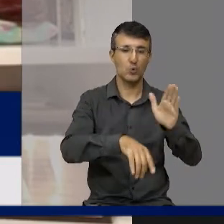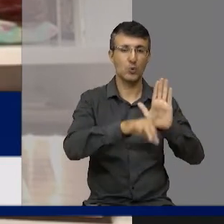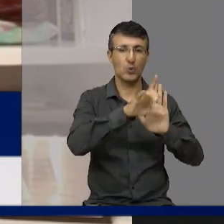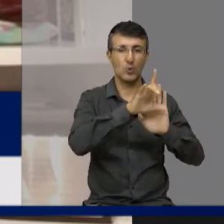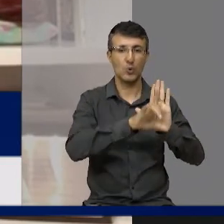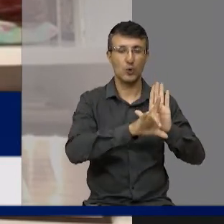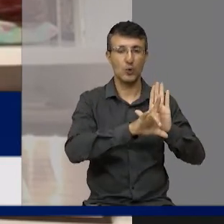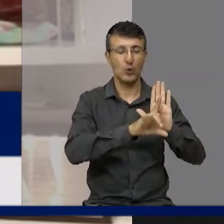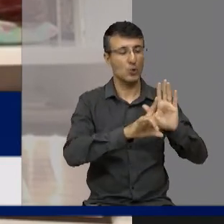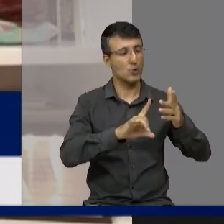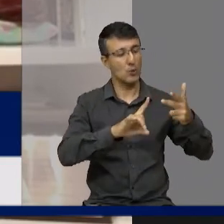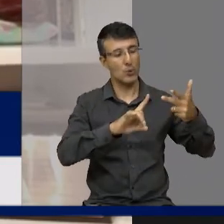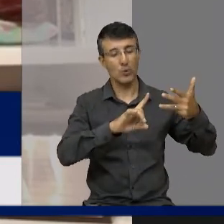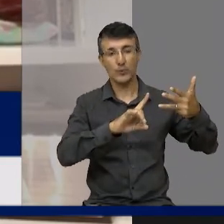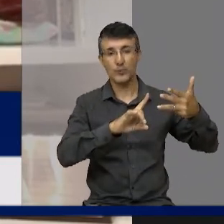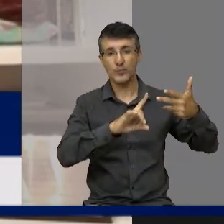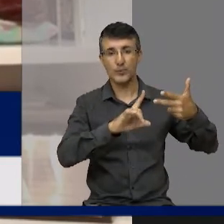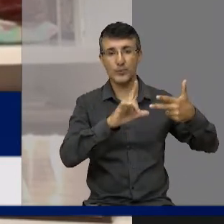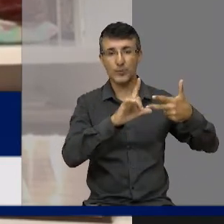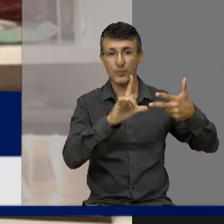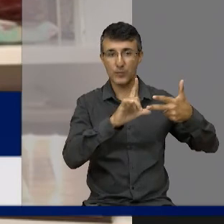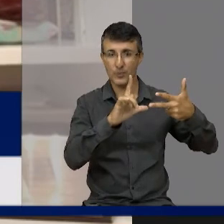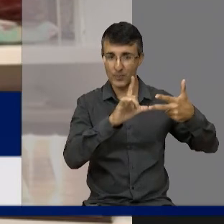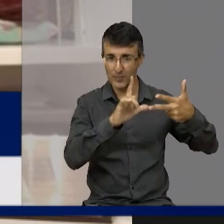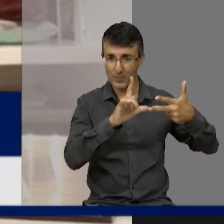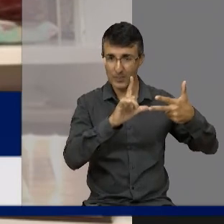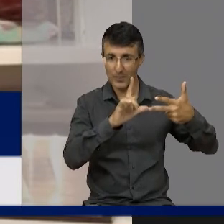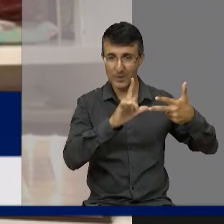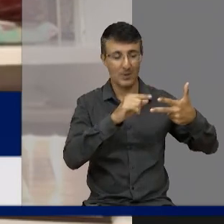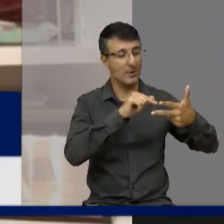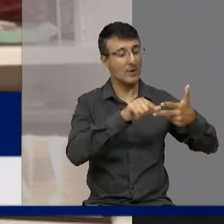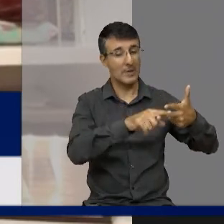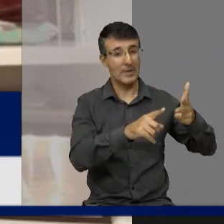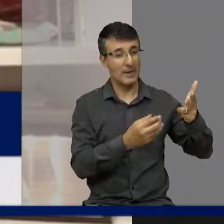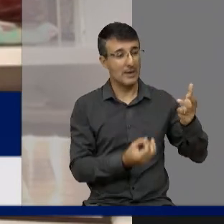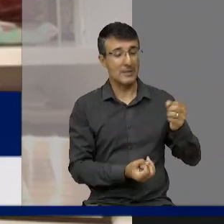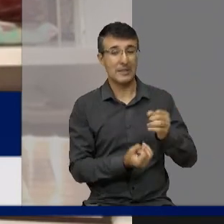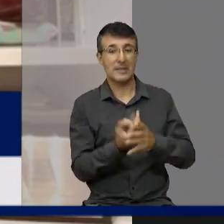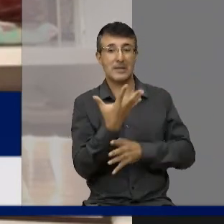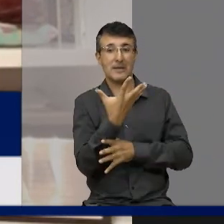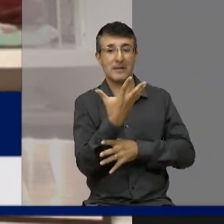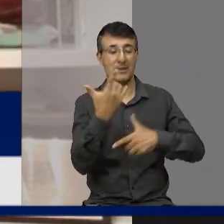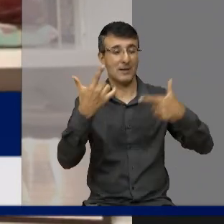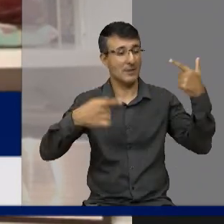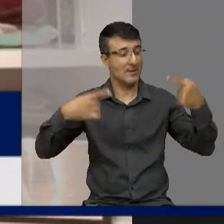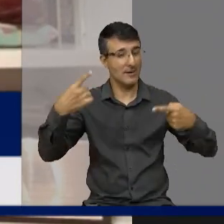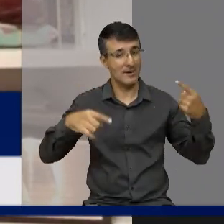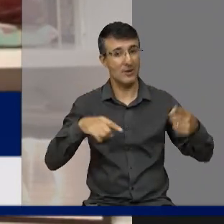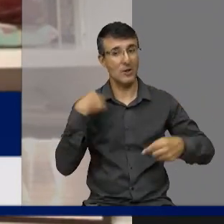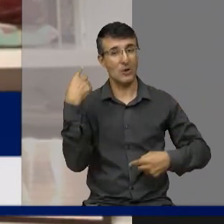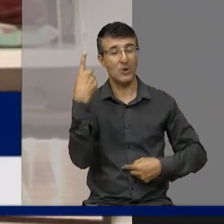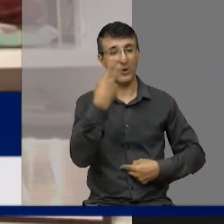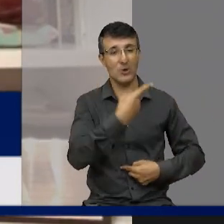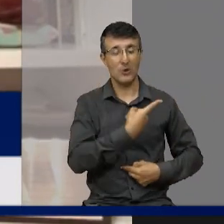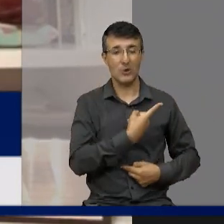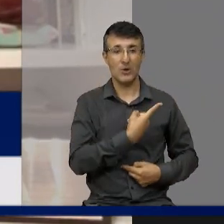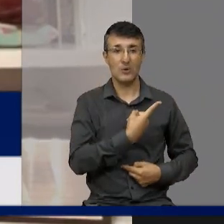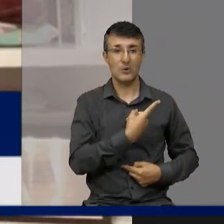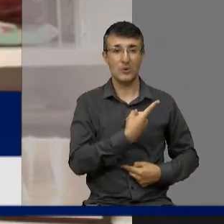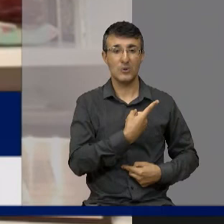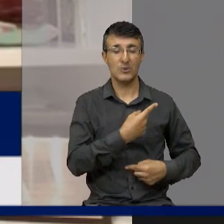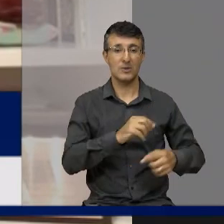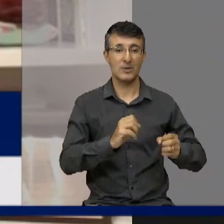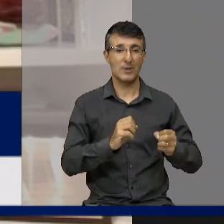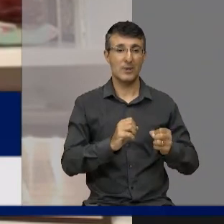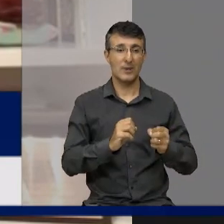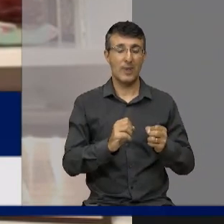espera. Porque é daí que vão surgir a maioria das políticas públicas, né? E a gente vai conseguir dar efetividade. Mas aí, né,